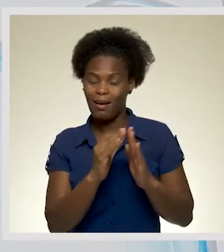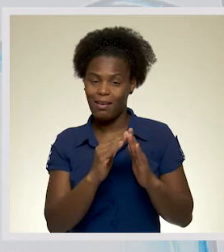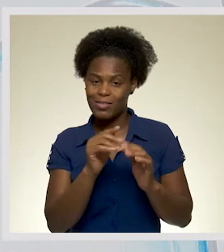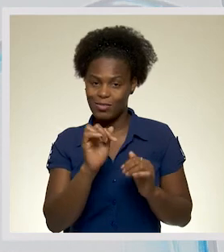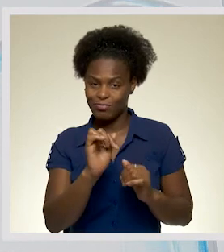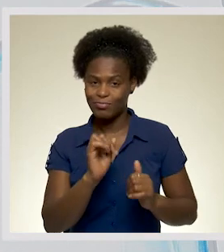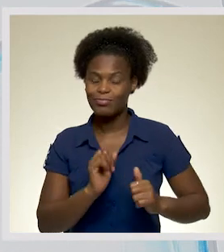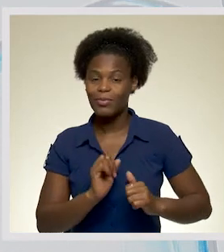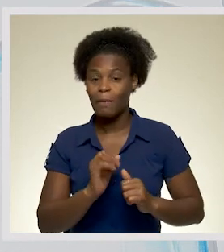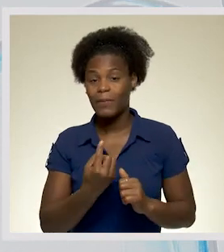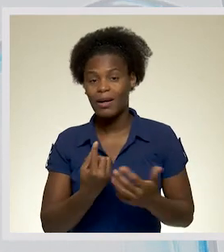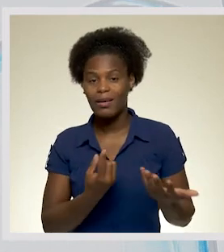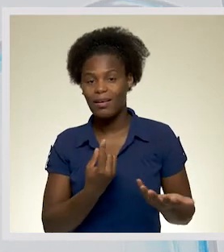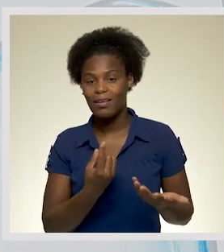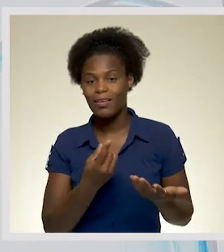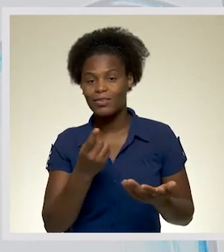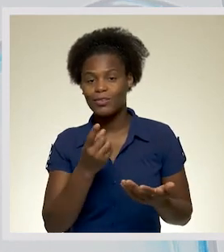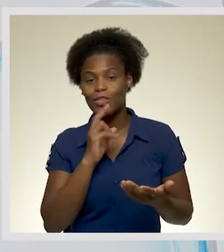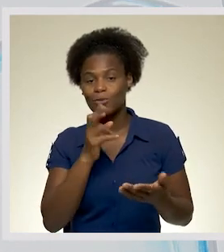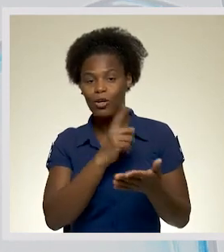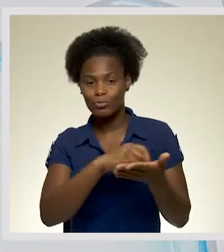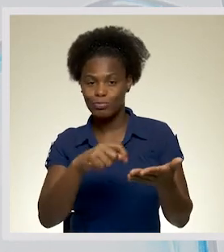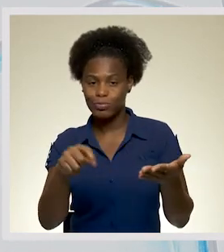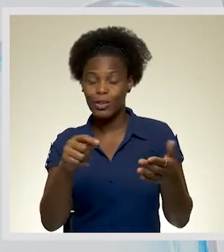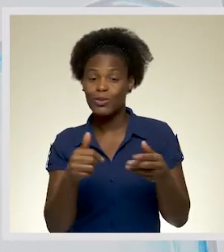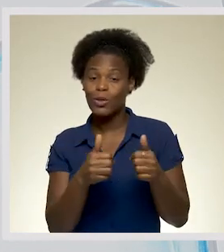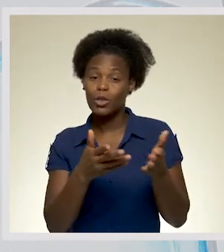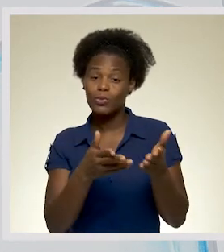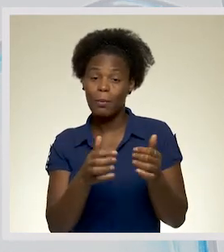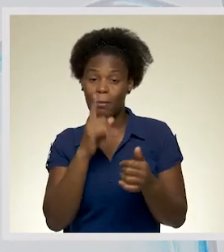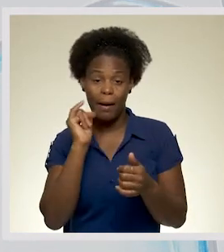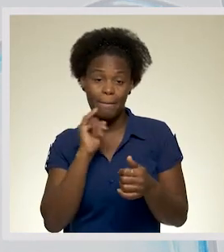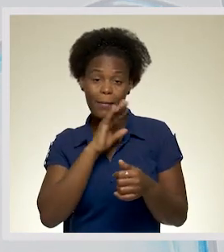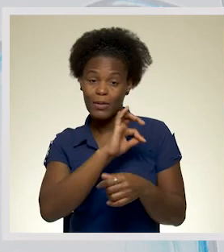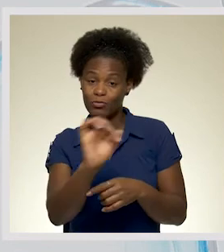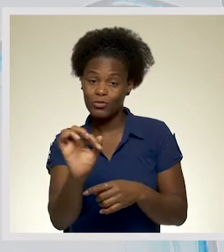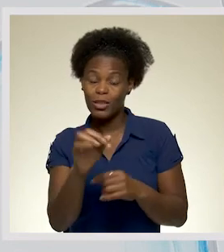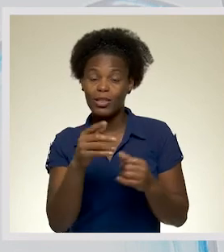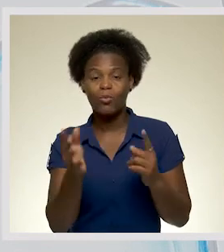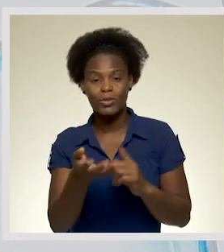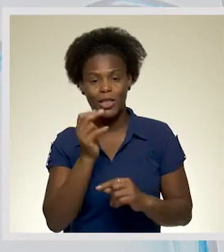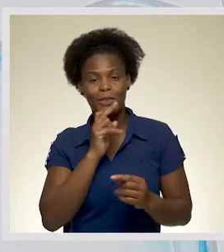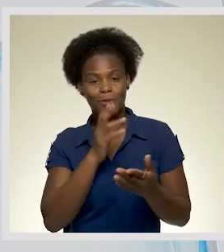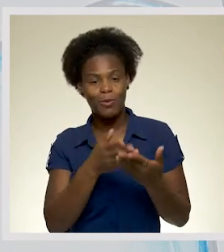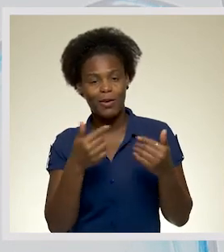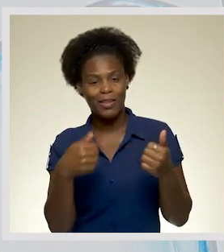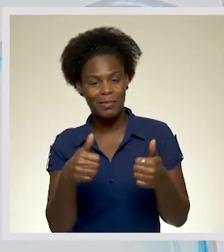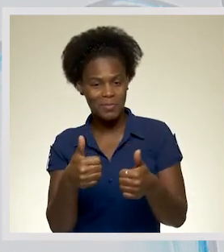casa, para resolverem e com a ajuda dos vossos pais que consigam ter uma resposta mais